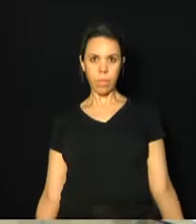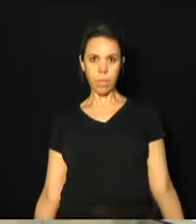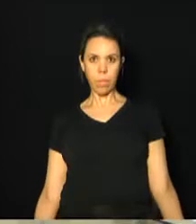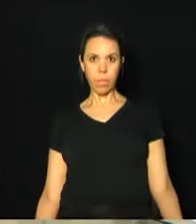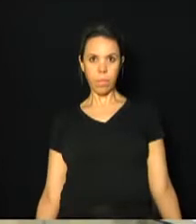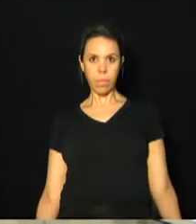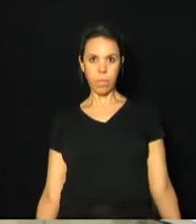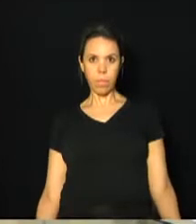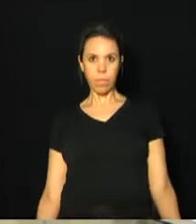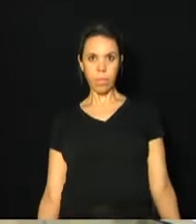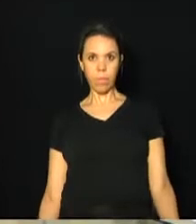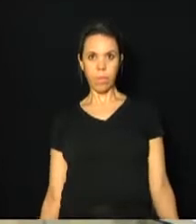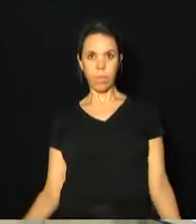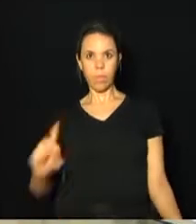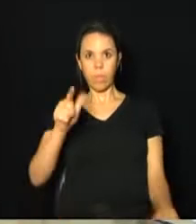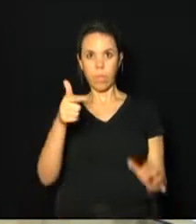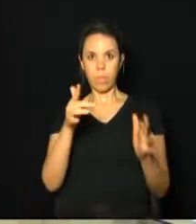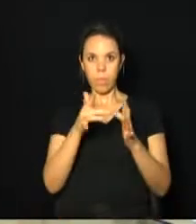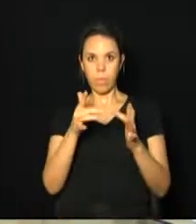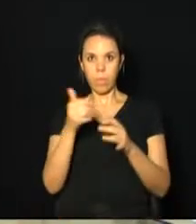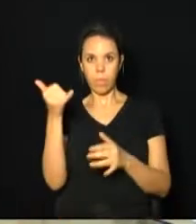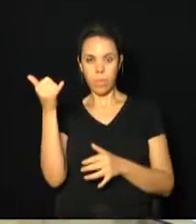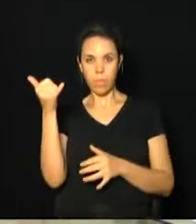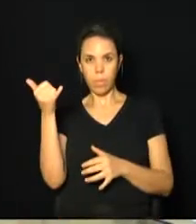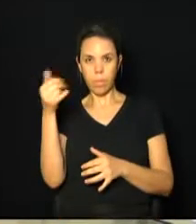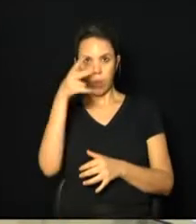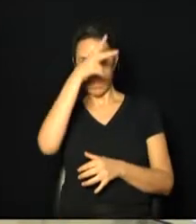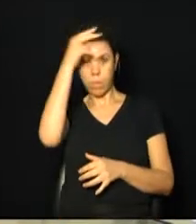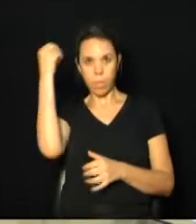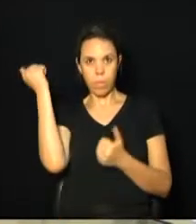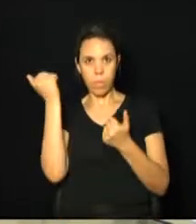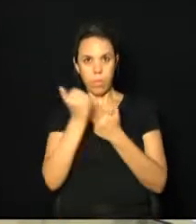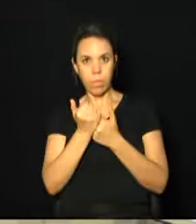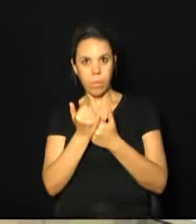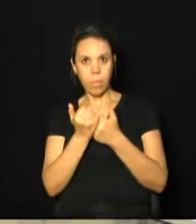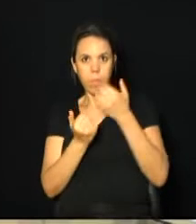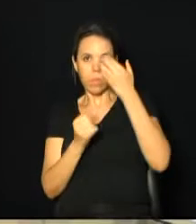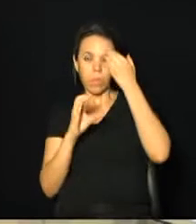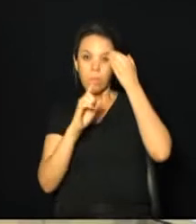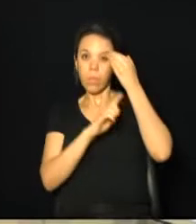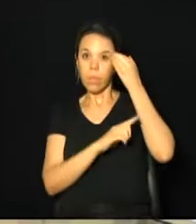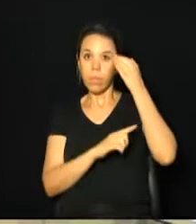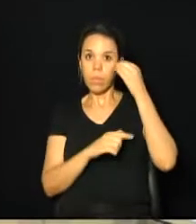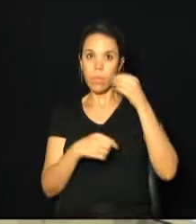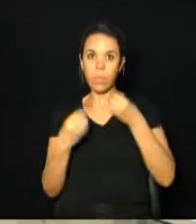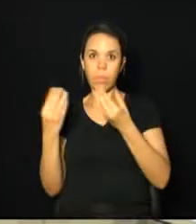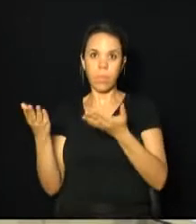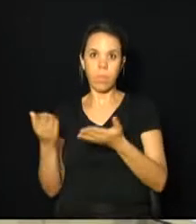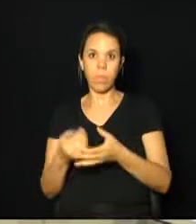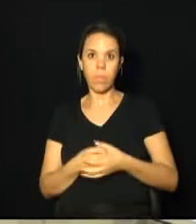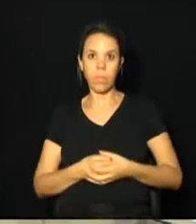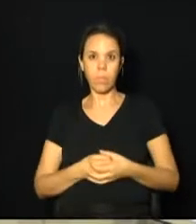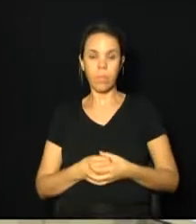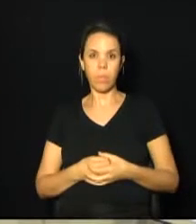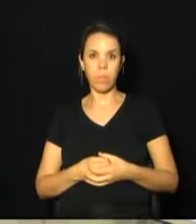Então, depois eu pego o contato da senhora, eu alinho com o subprefeito lá do Campo Grande, e a gente manda para a senhora.